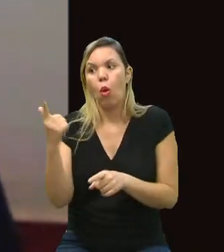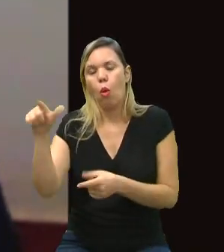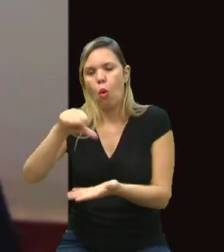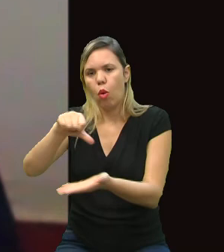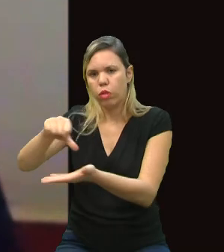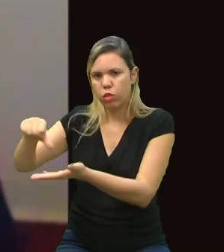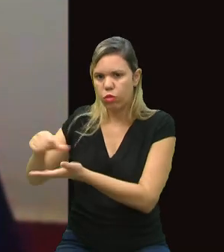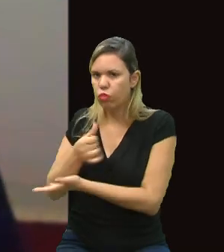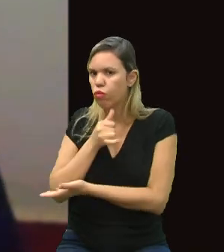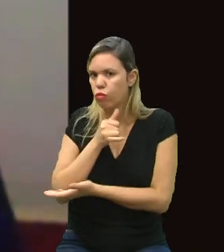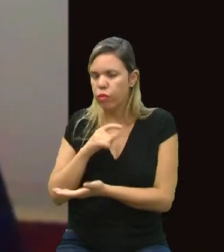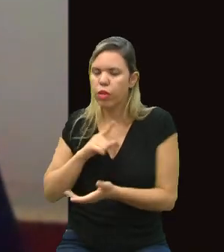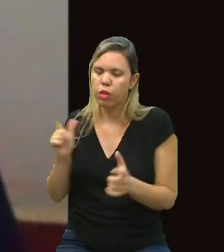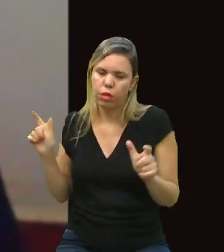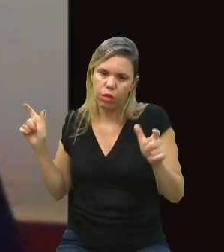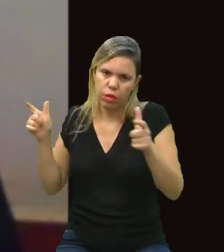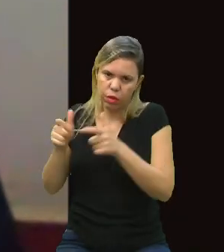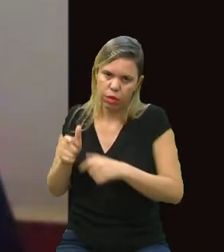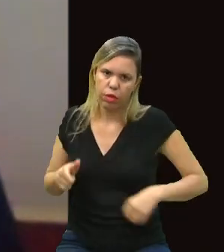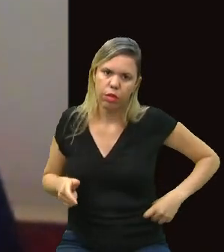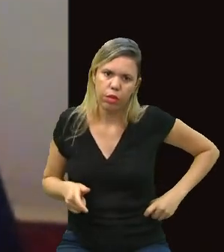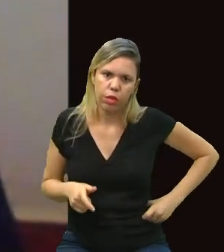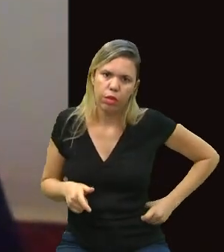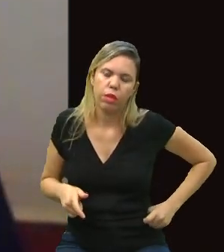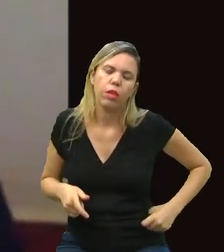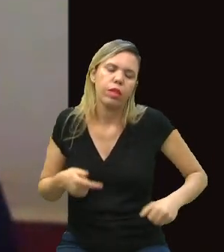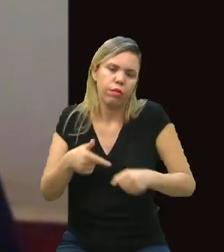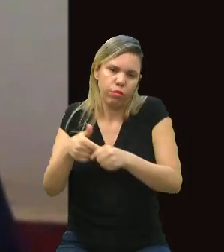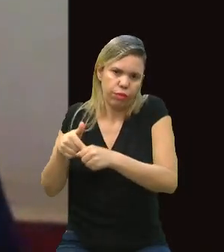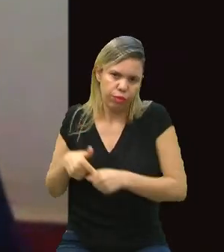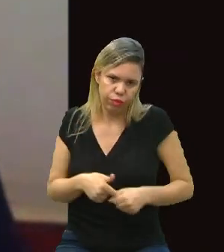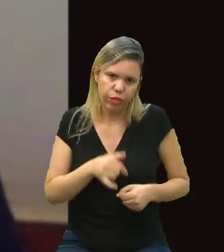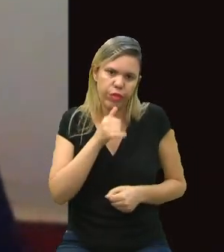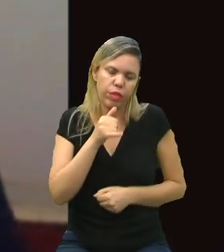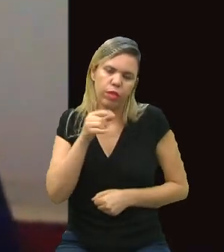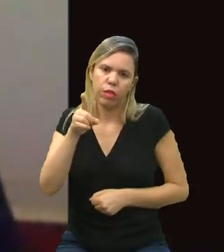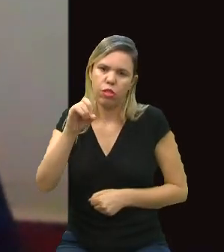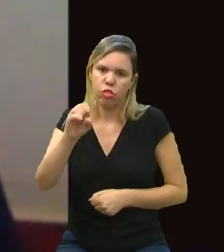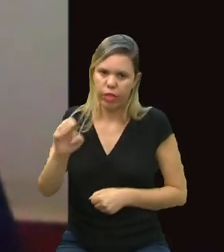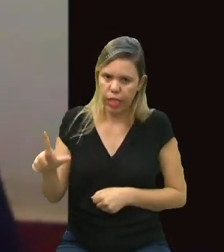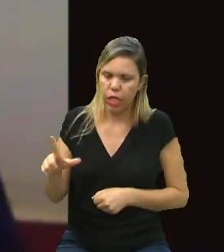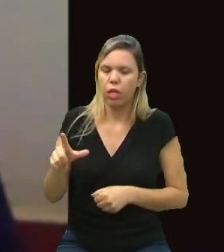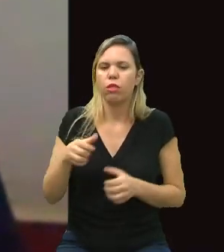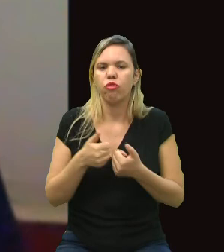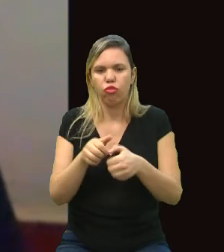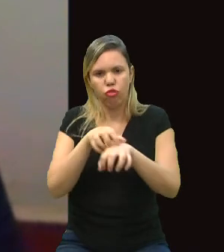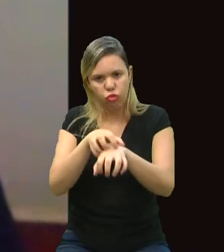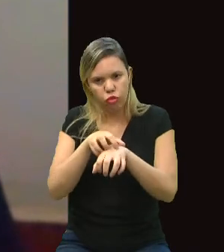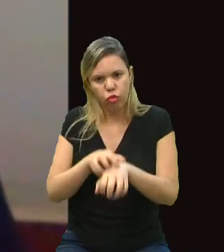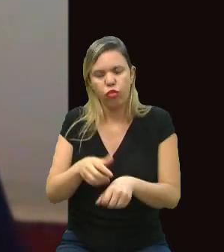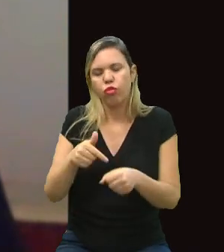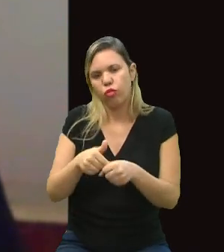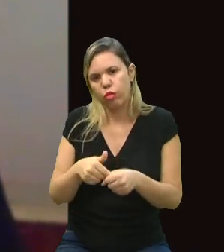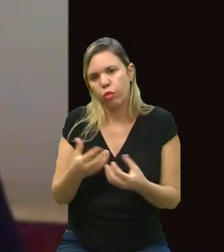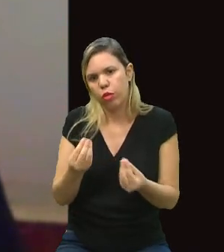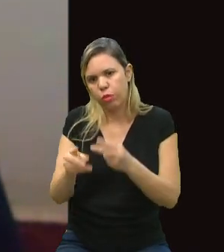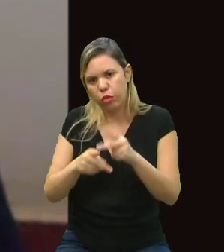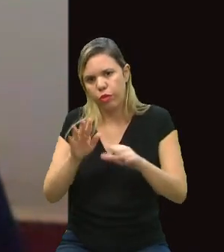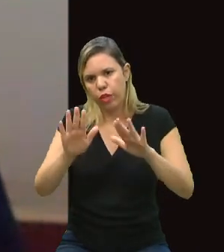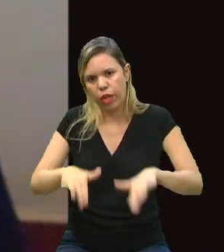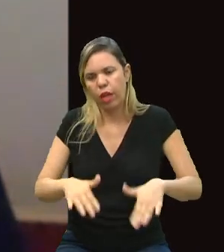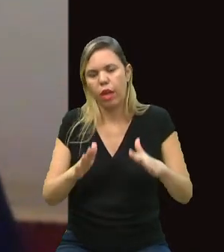como o diesel nos transportes, né? A gasolina, muitas pessoas ficaram em casa, deixaram de usar seus carros, isso vai causar uma redução de